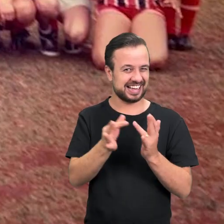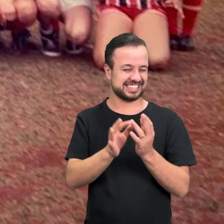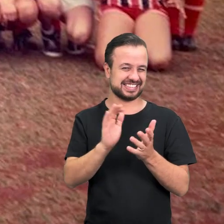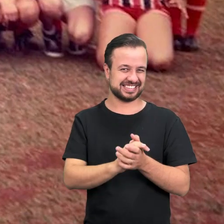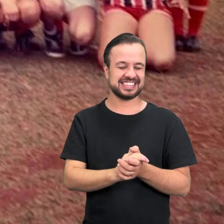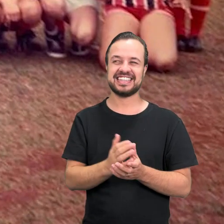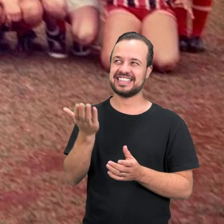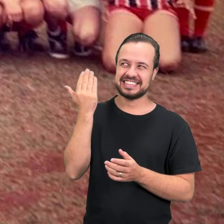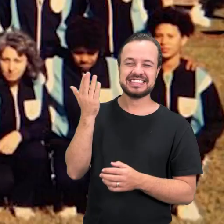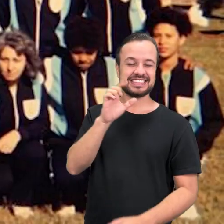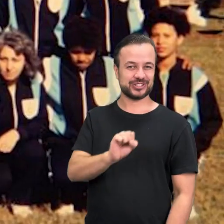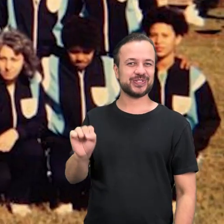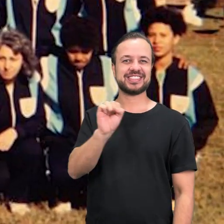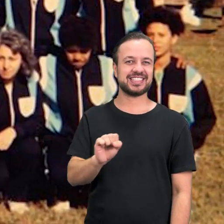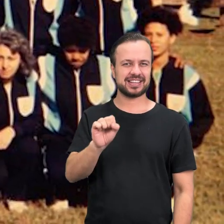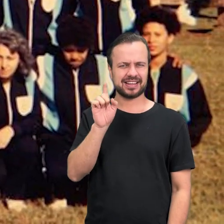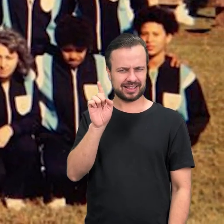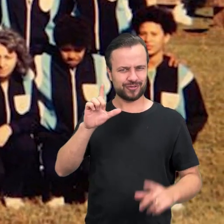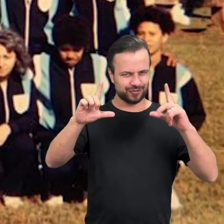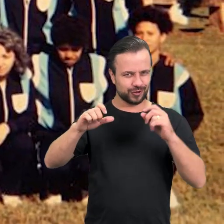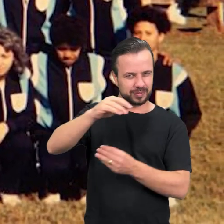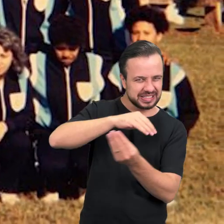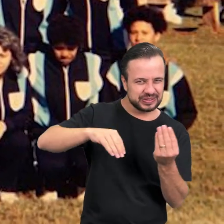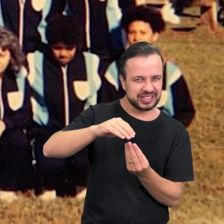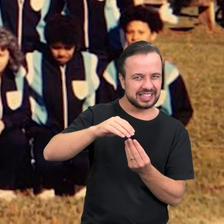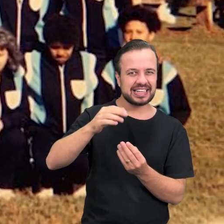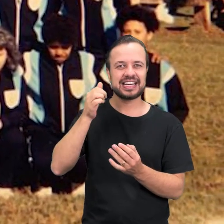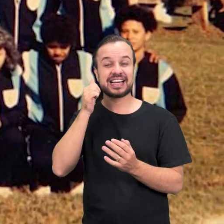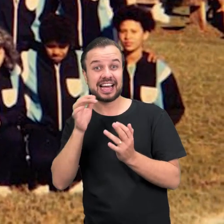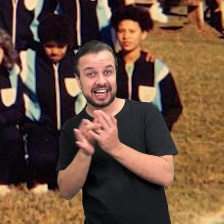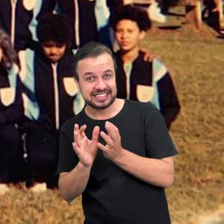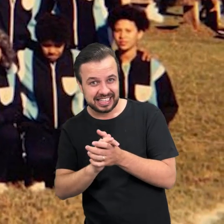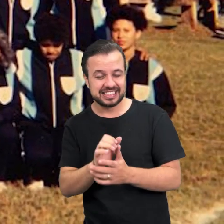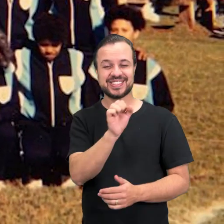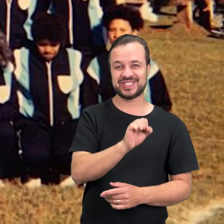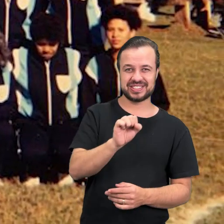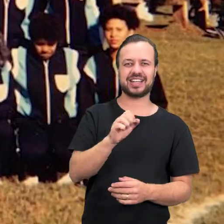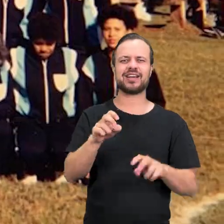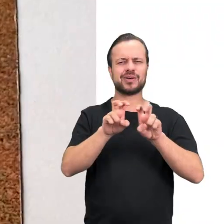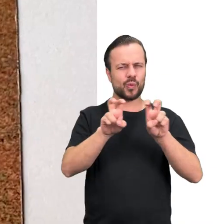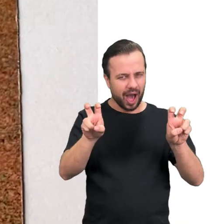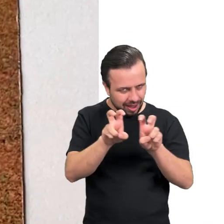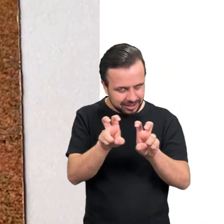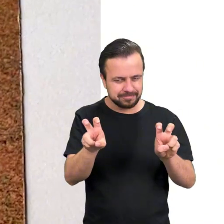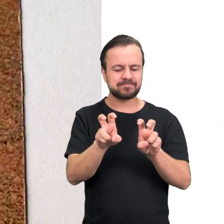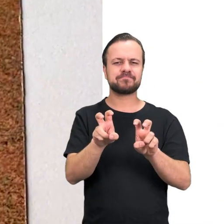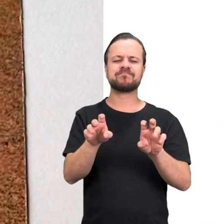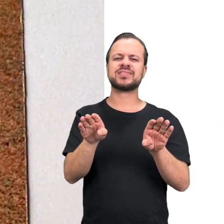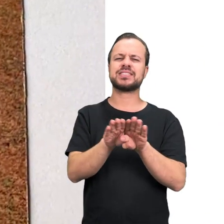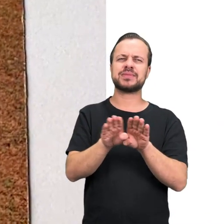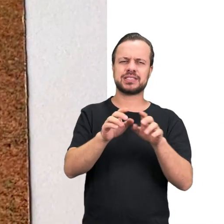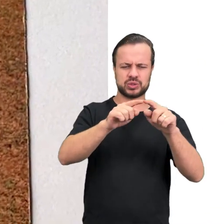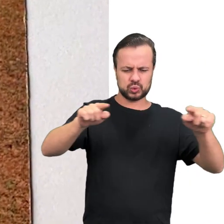bastante solteira. Aqui tá mais misturado, ó. Uma solteira e umas casadas. A gente jogava quadra, a gente jogou quadra,